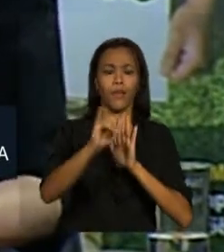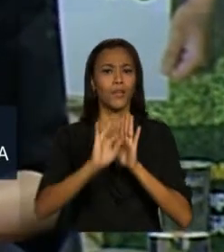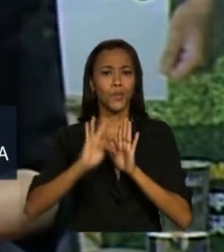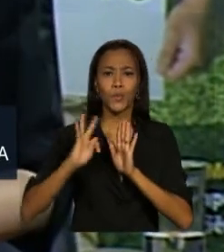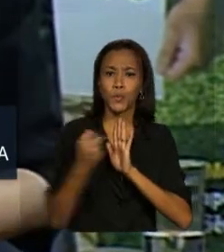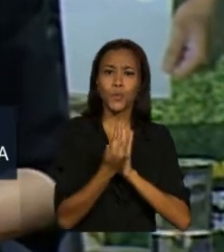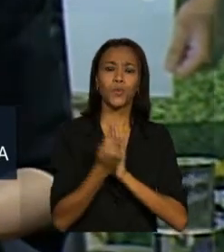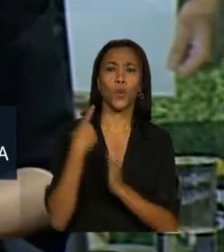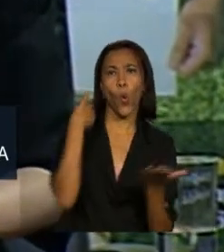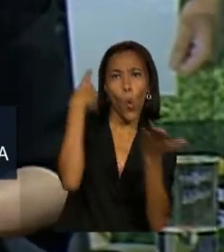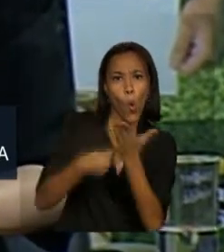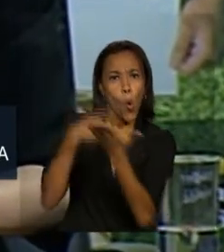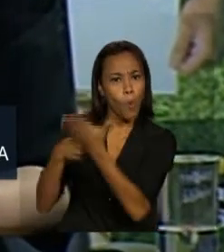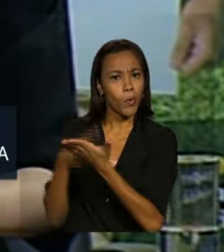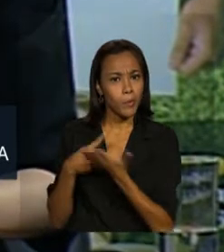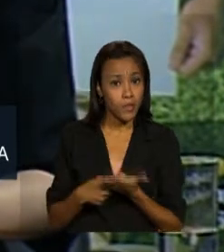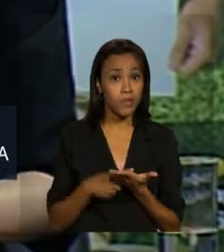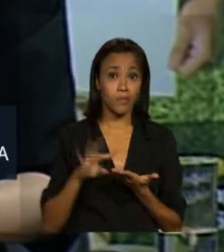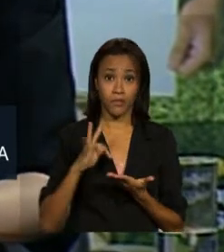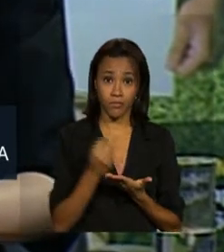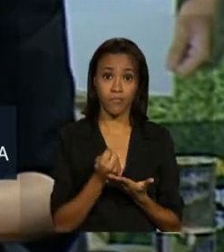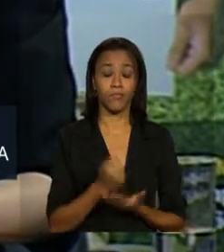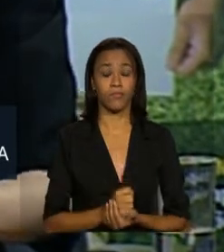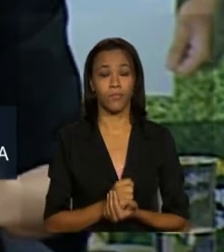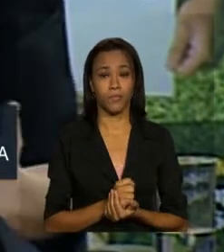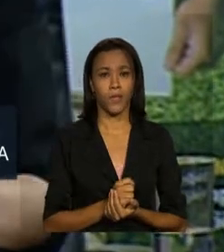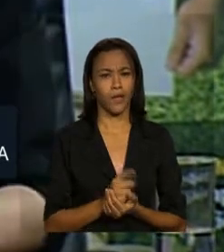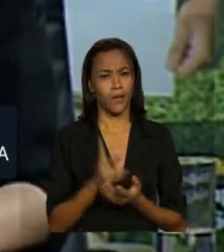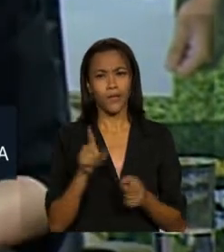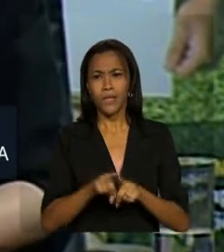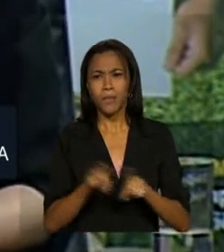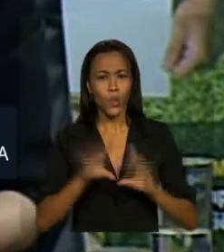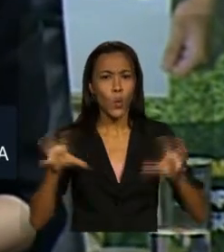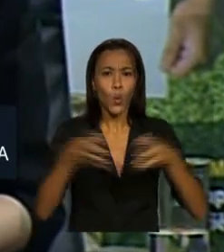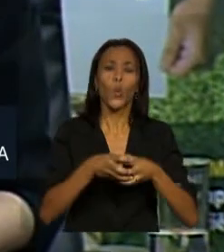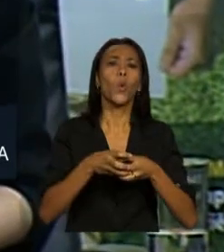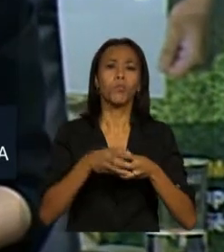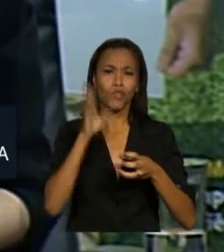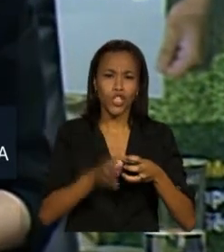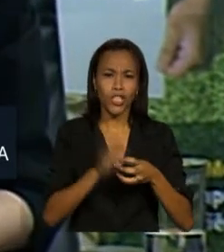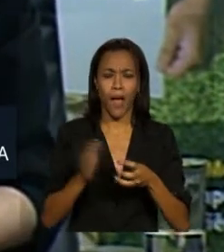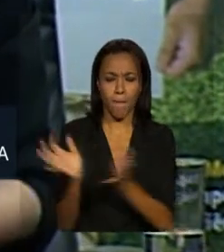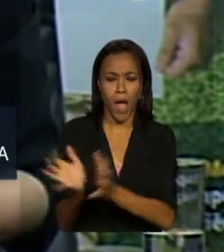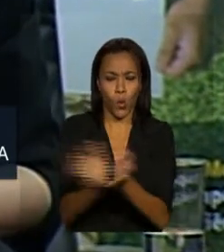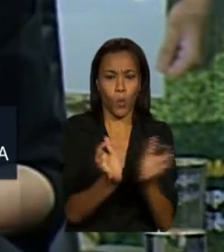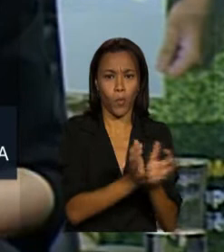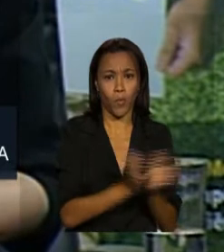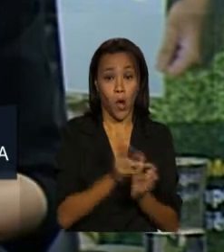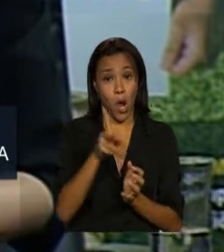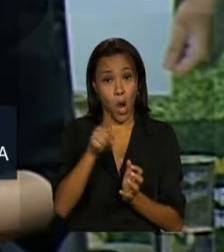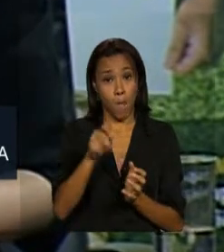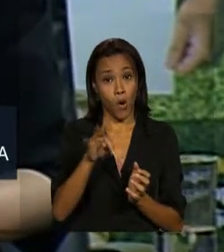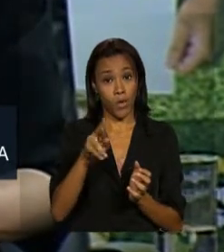legais, pactuações em corpos coletivos, em estruturas coletivas,